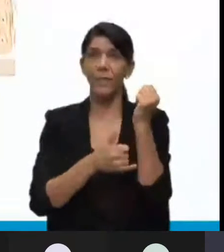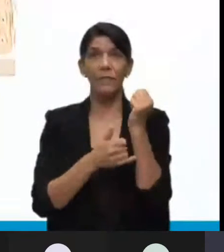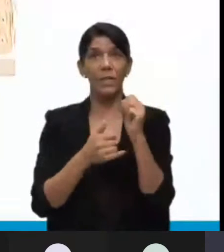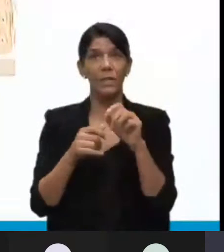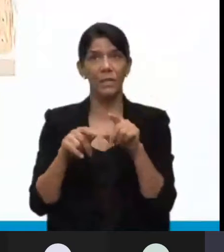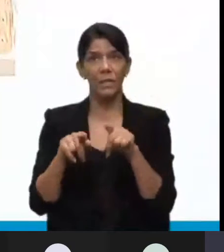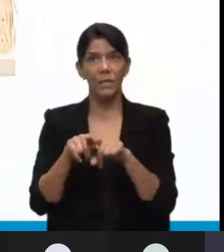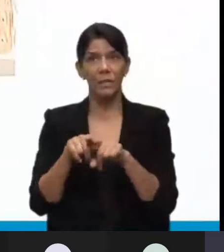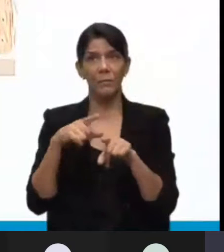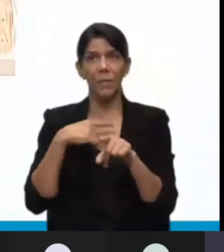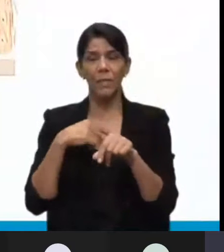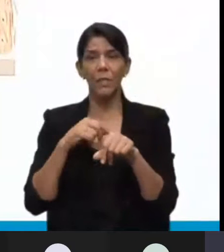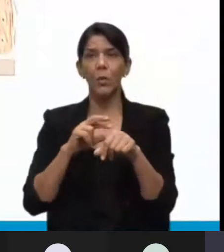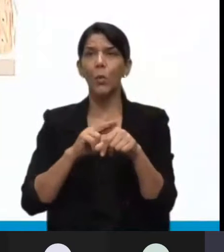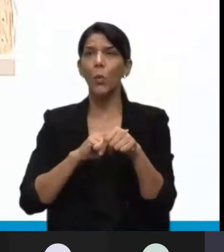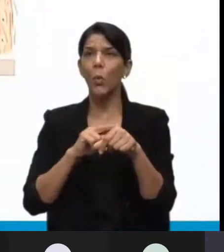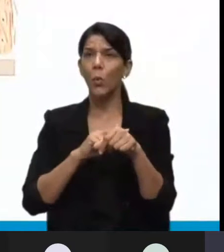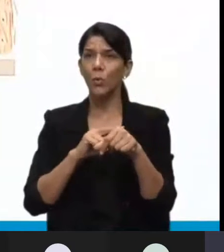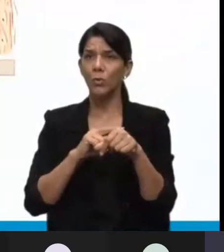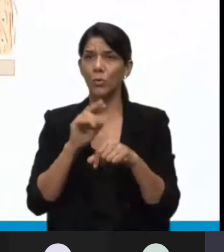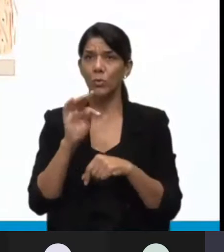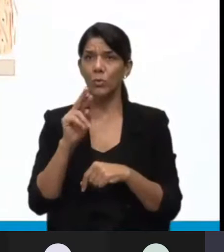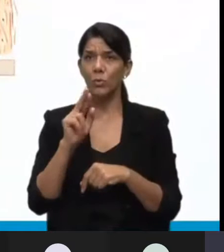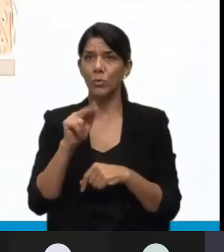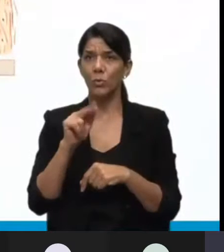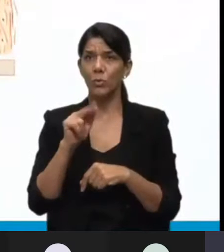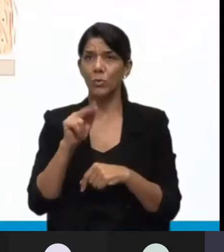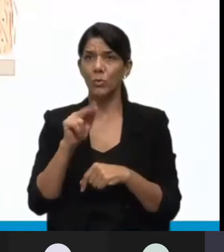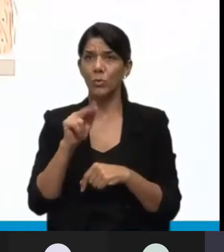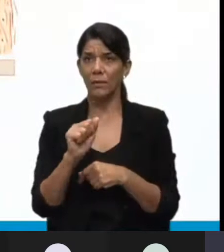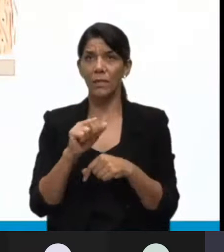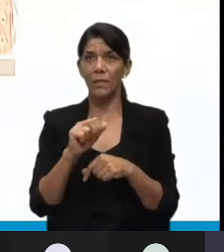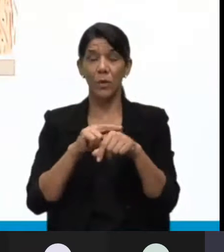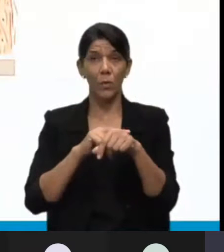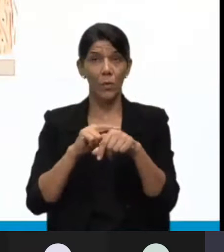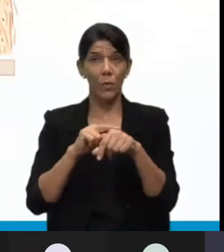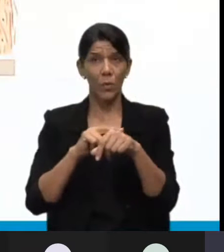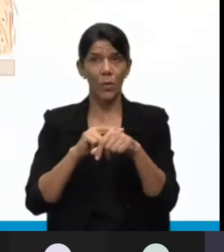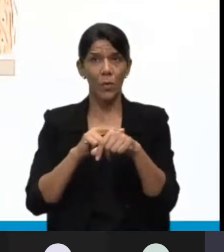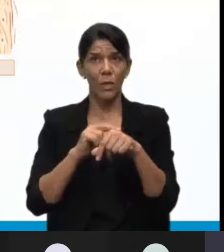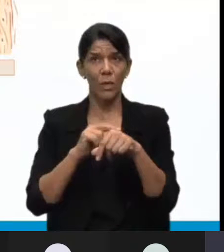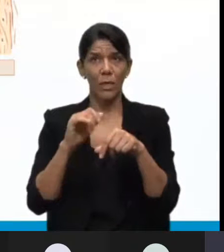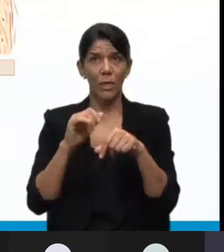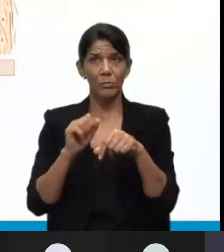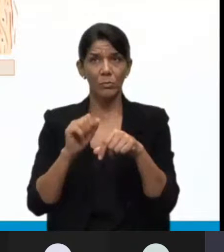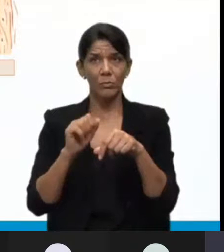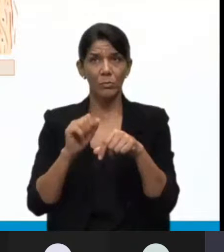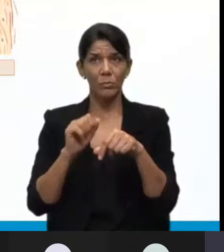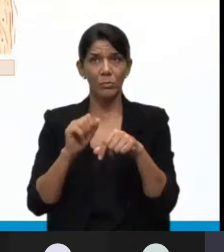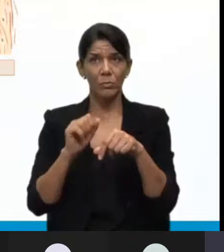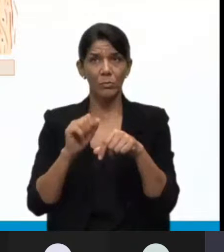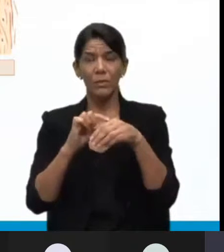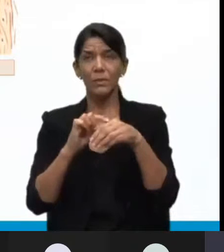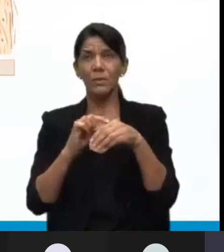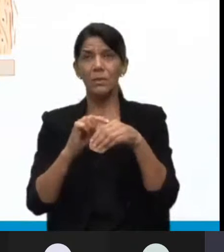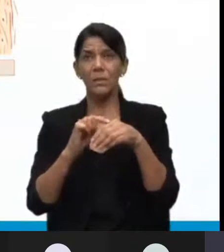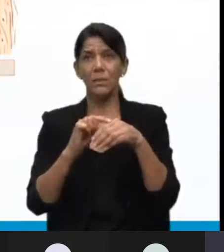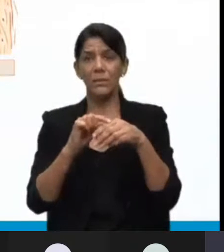veia também tem, ó, aqui em roxinho, a túnica, né? Aqui, ó, em roxinho, a túnica íntima.